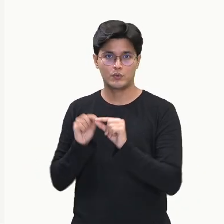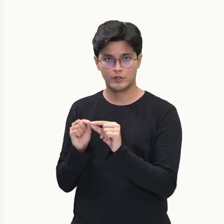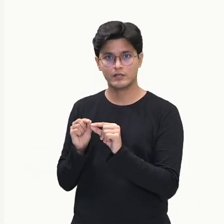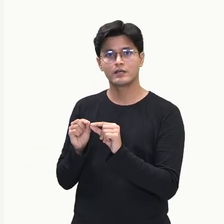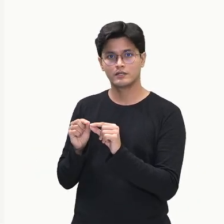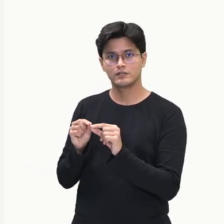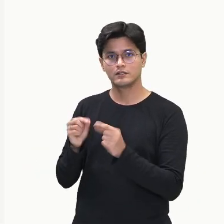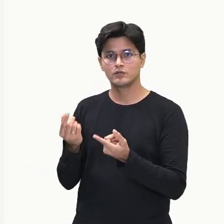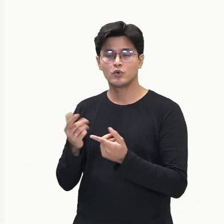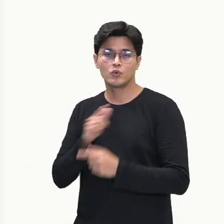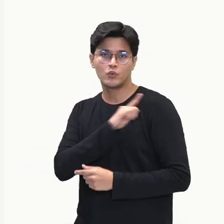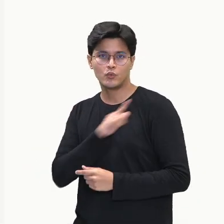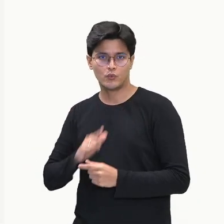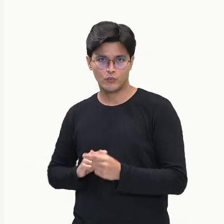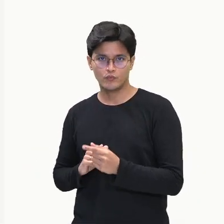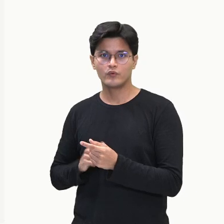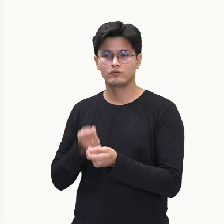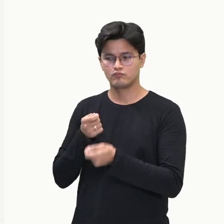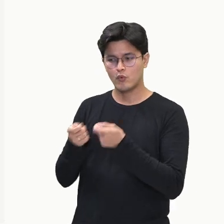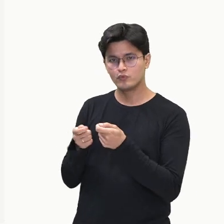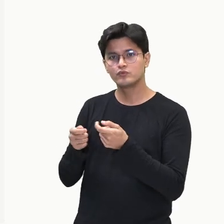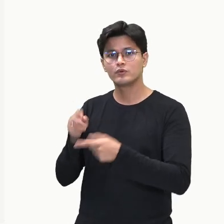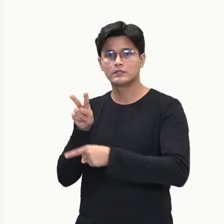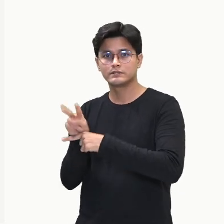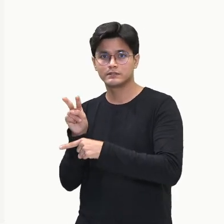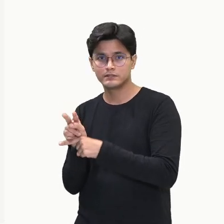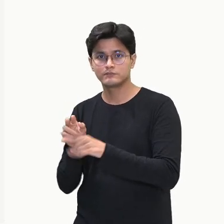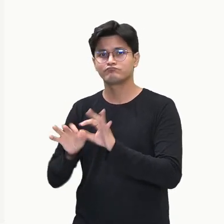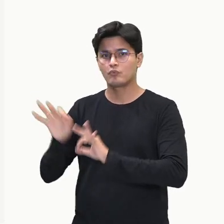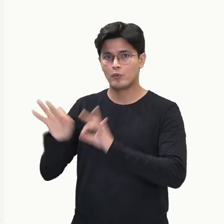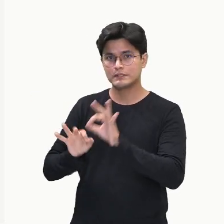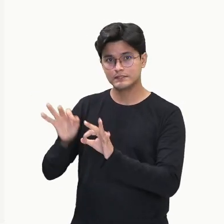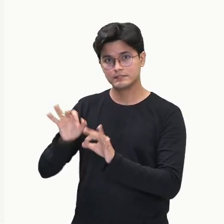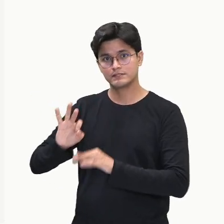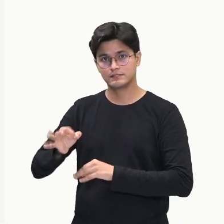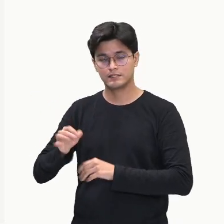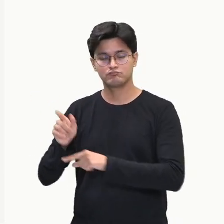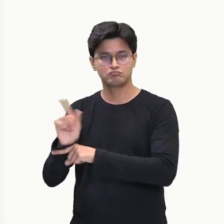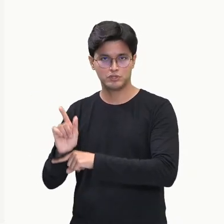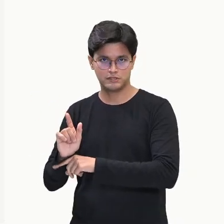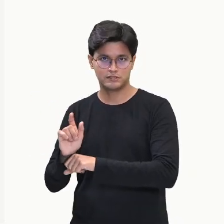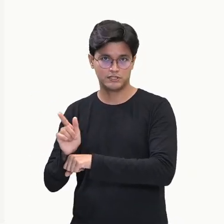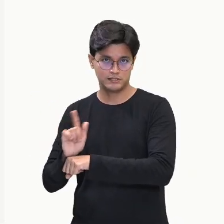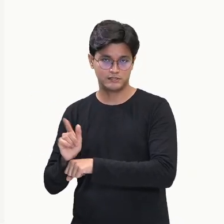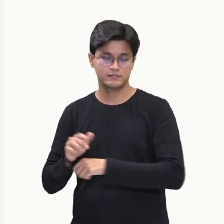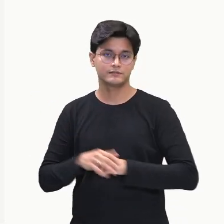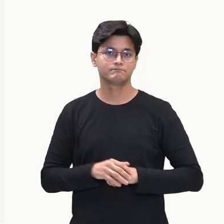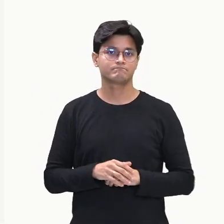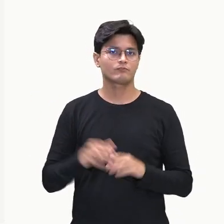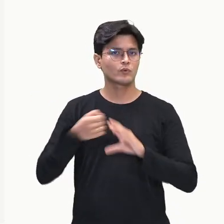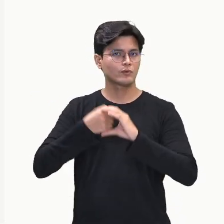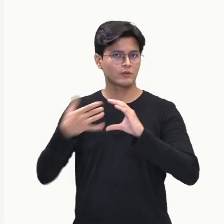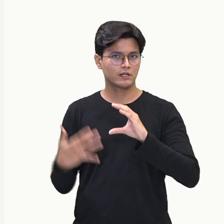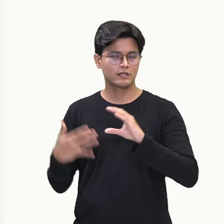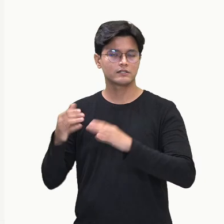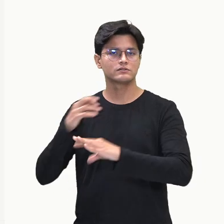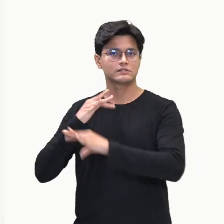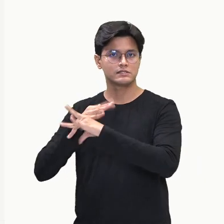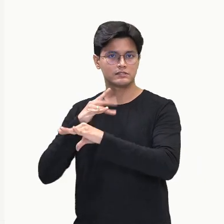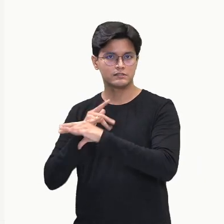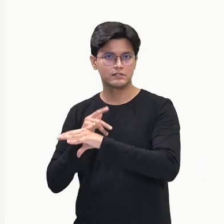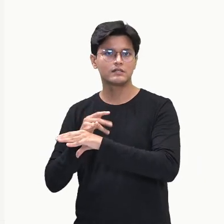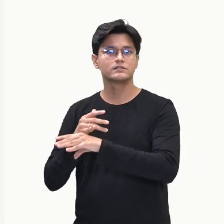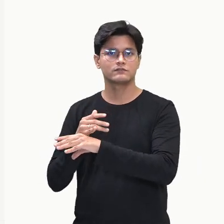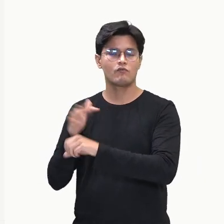alguém. Há um planejamento e há um gerenciamento. Essas características, então, da cidade formal